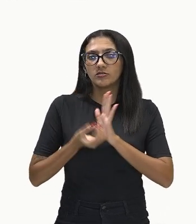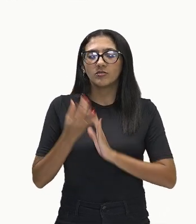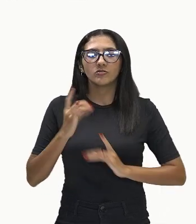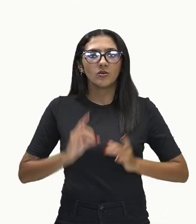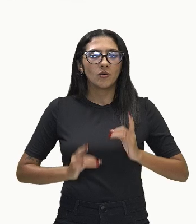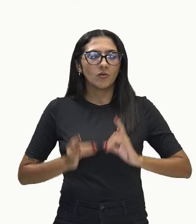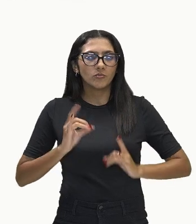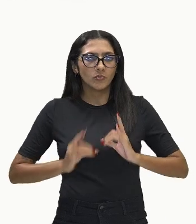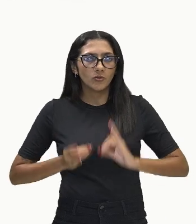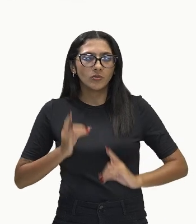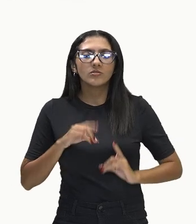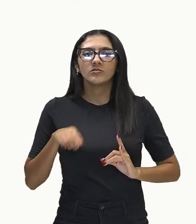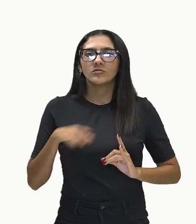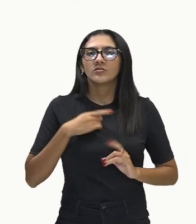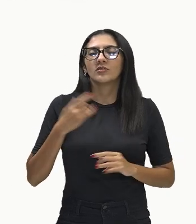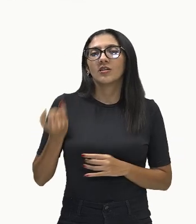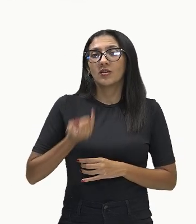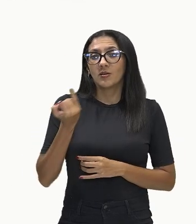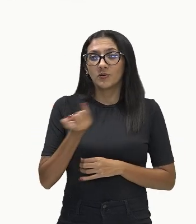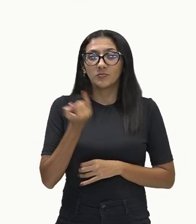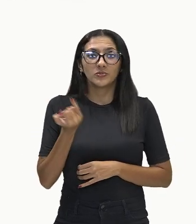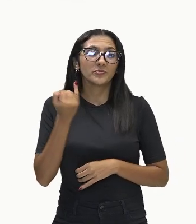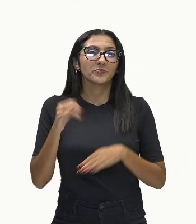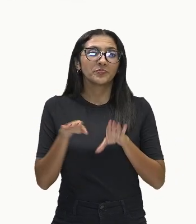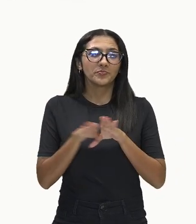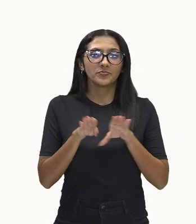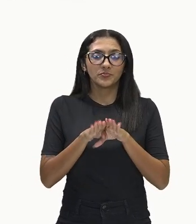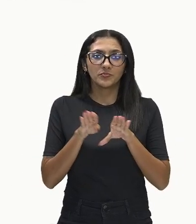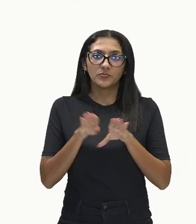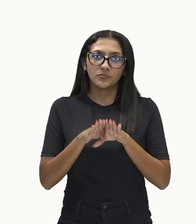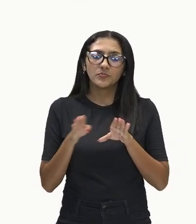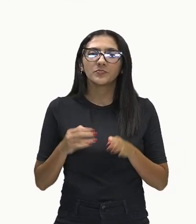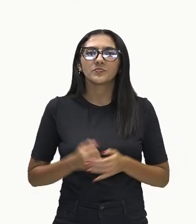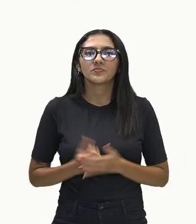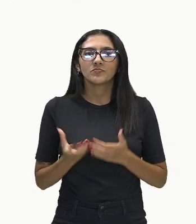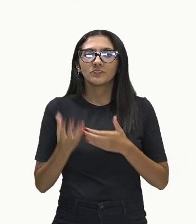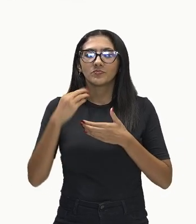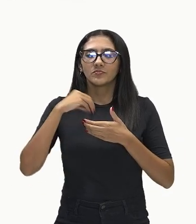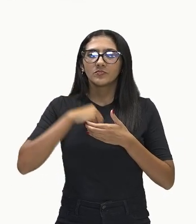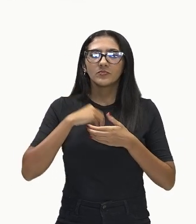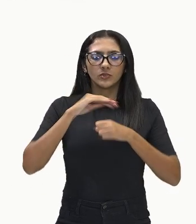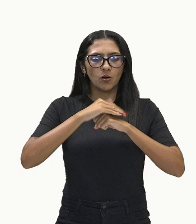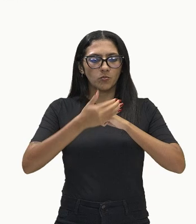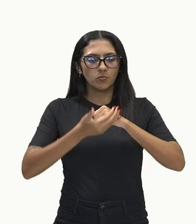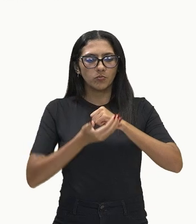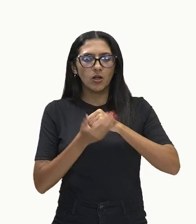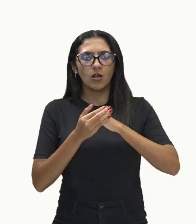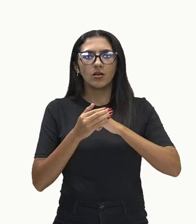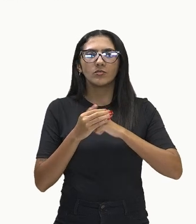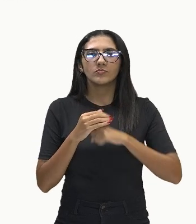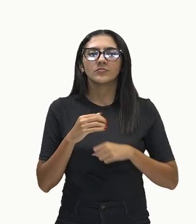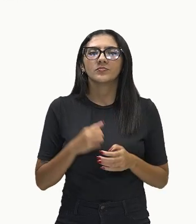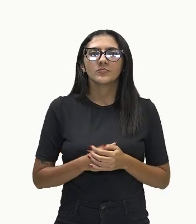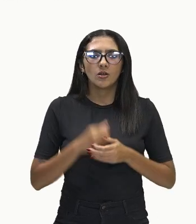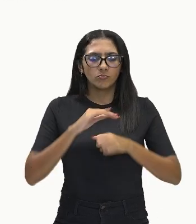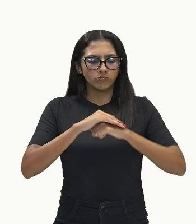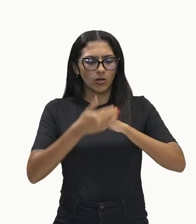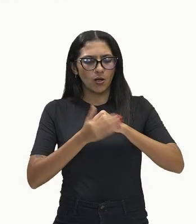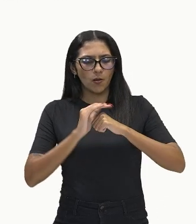hormônios, tem um papel fundamental na composição da membrana celular, com uma camada